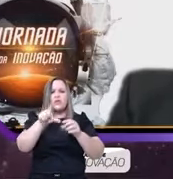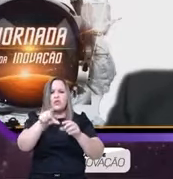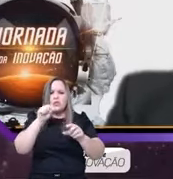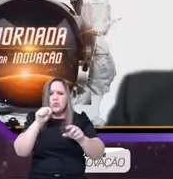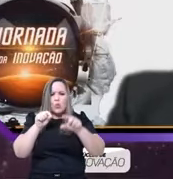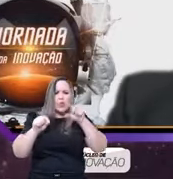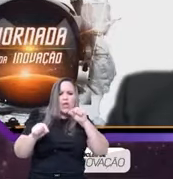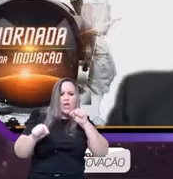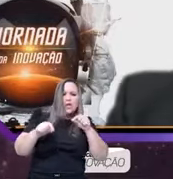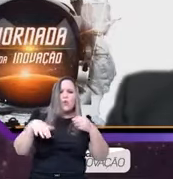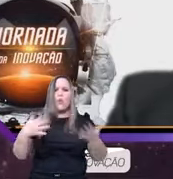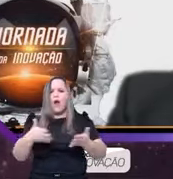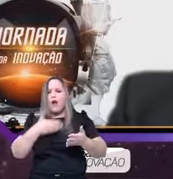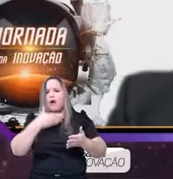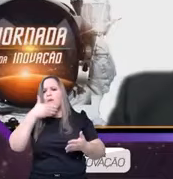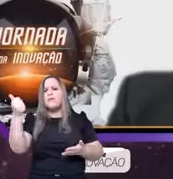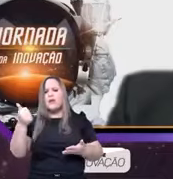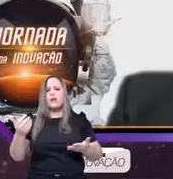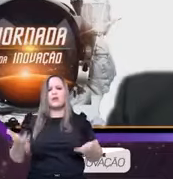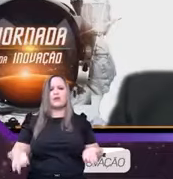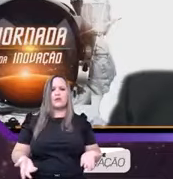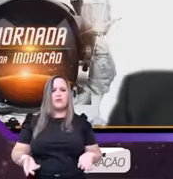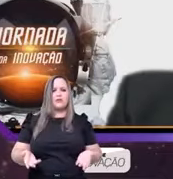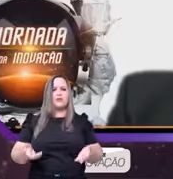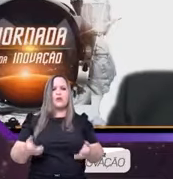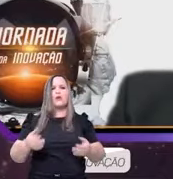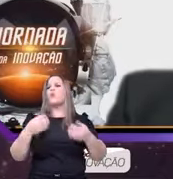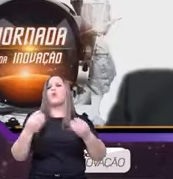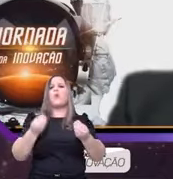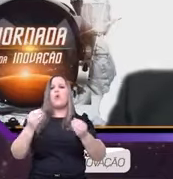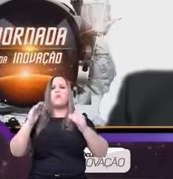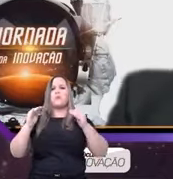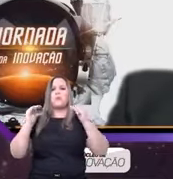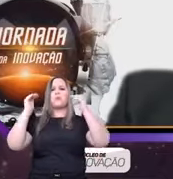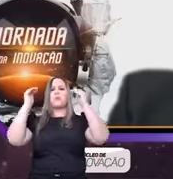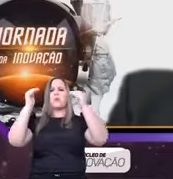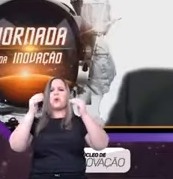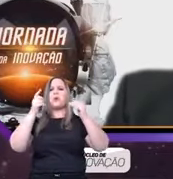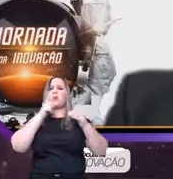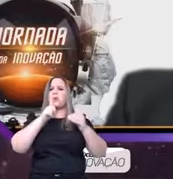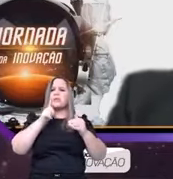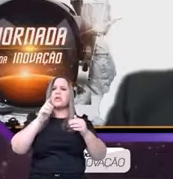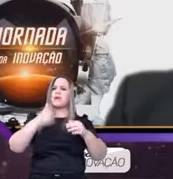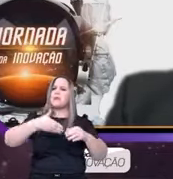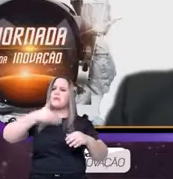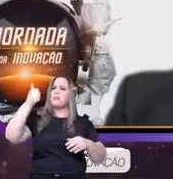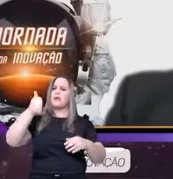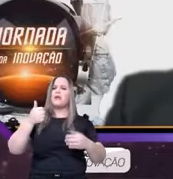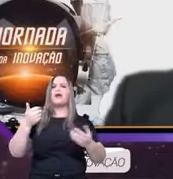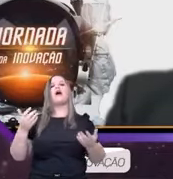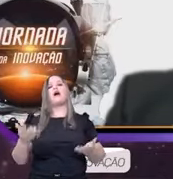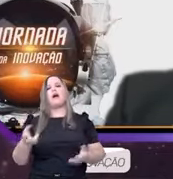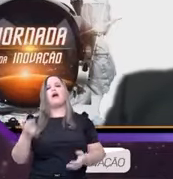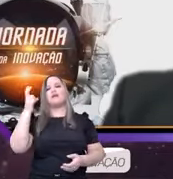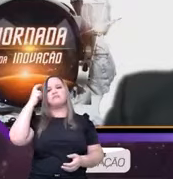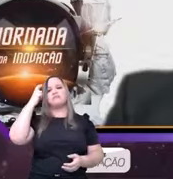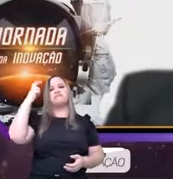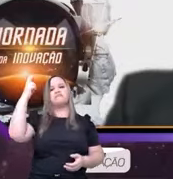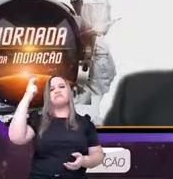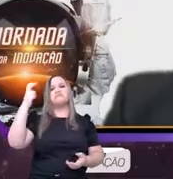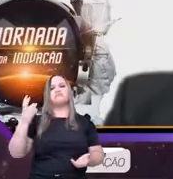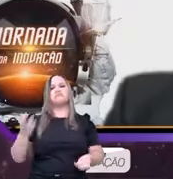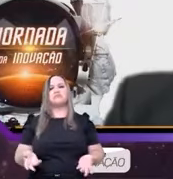melhor? Onde que o magistrado consegue atuar com um foco melhor? E aí, sim, você tem uma inteligência. E aí, aonde